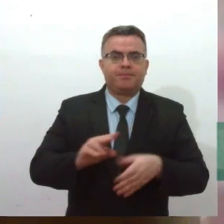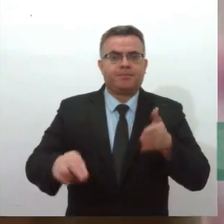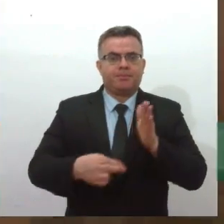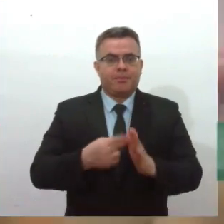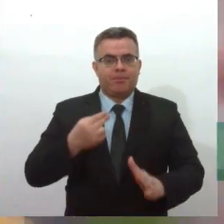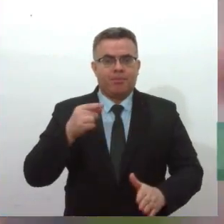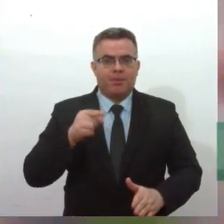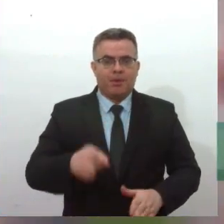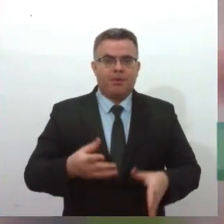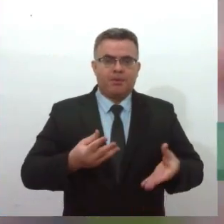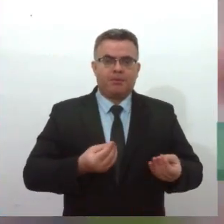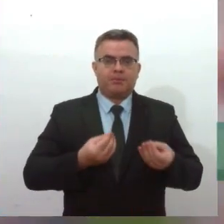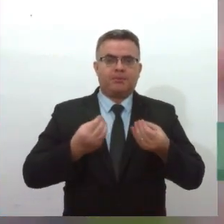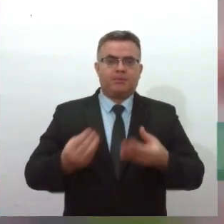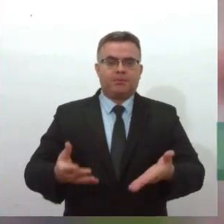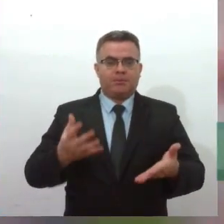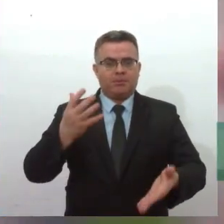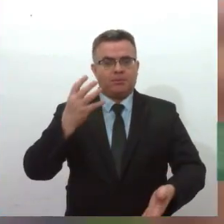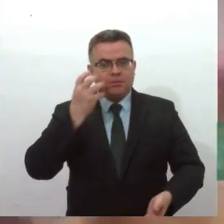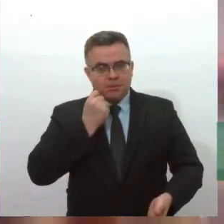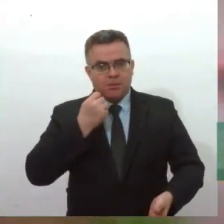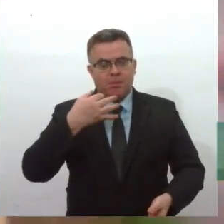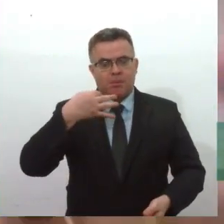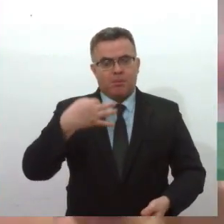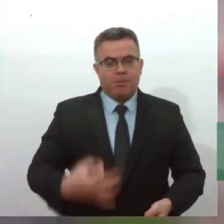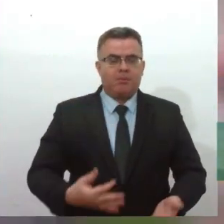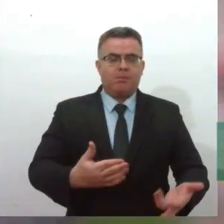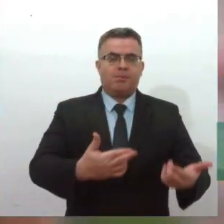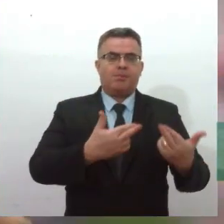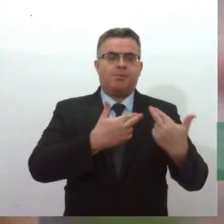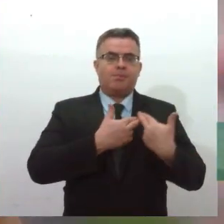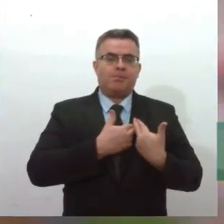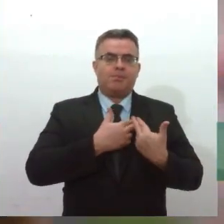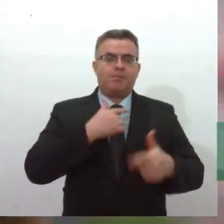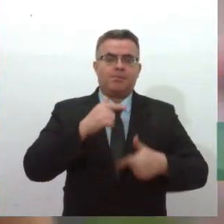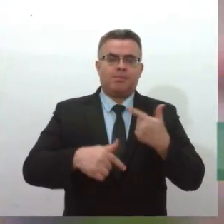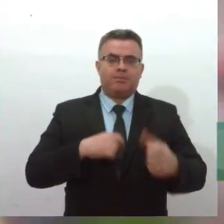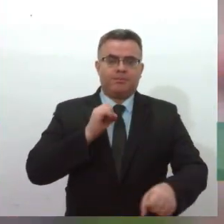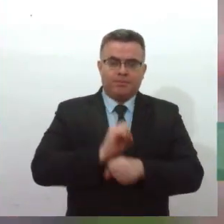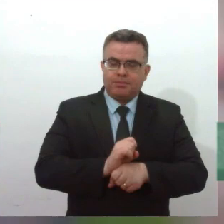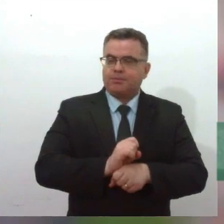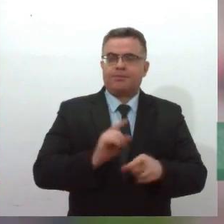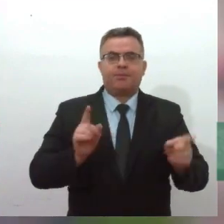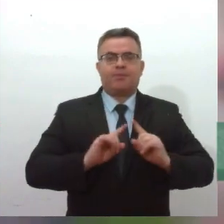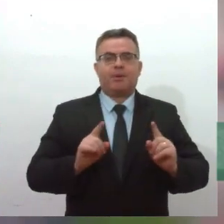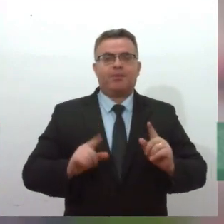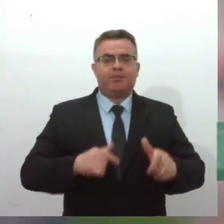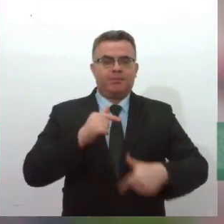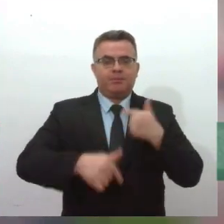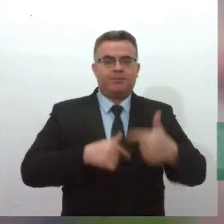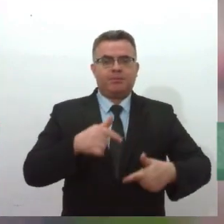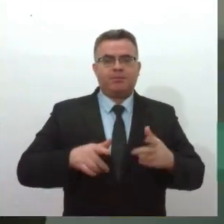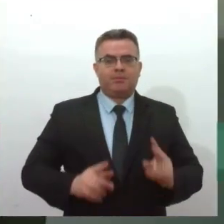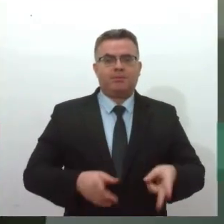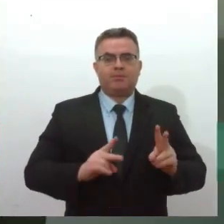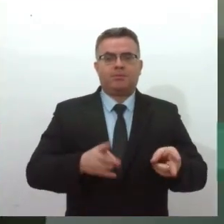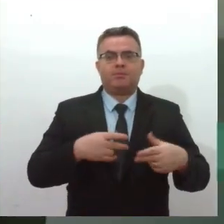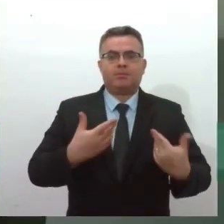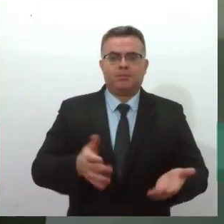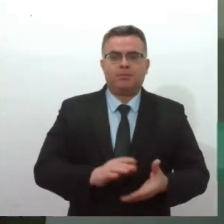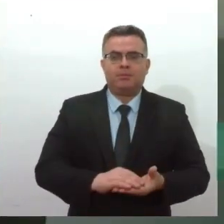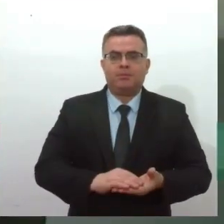animal buscar uma adoção responsável então aqui é um trabalho que não para mas a gente vem avançando sim com